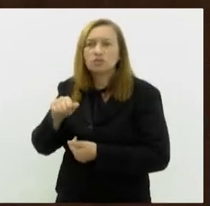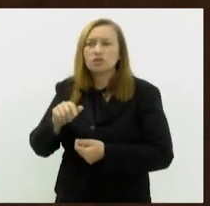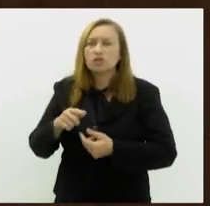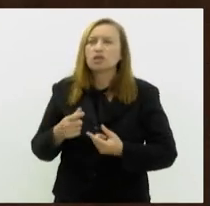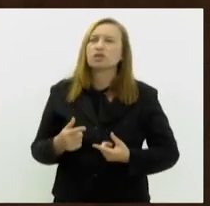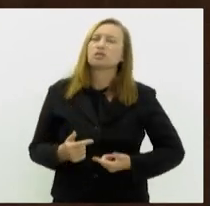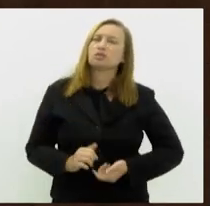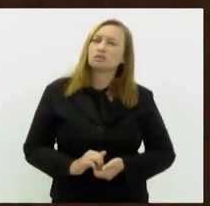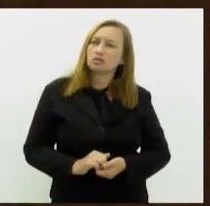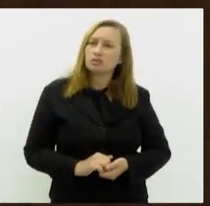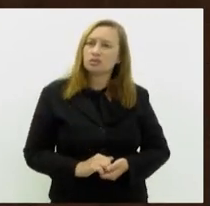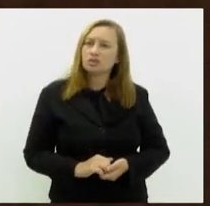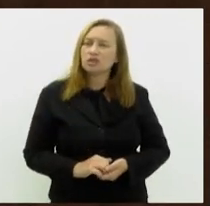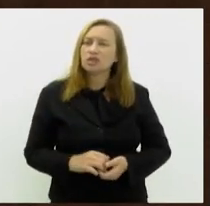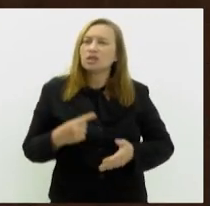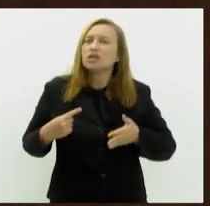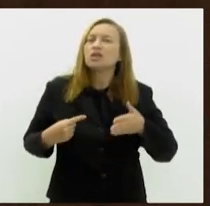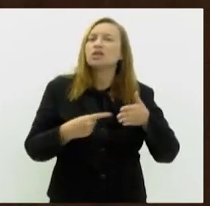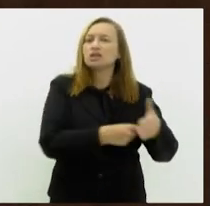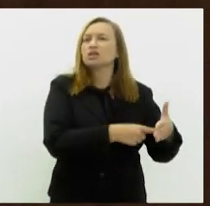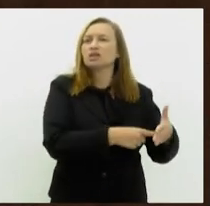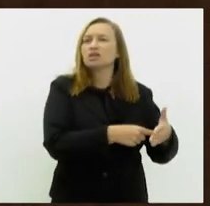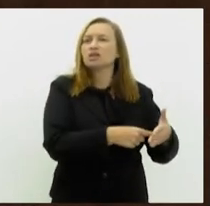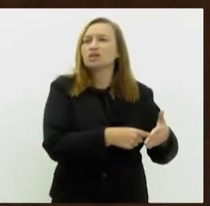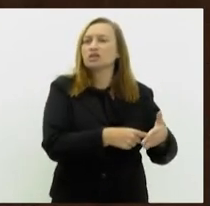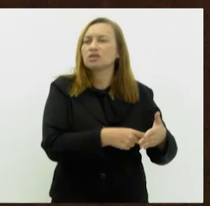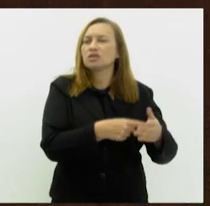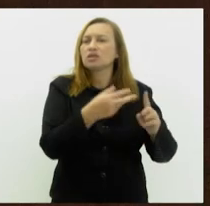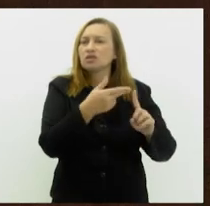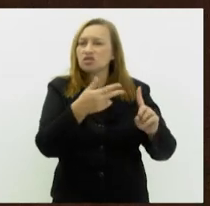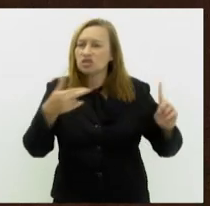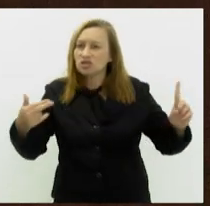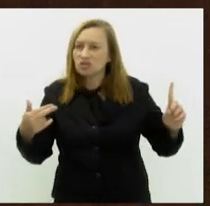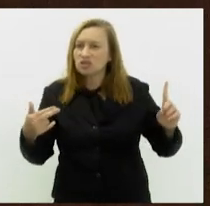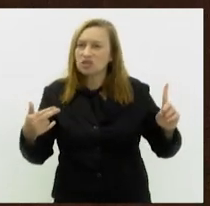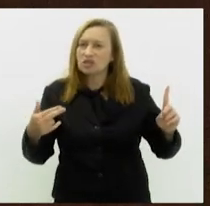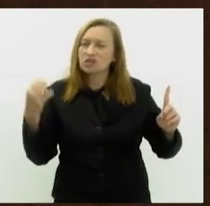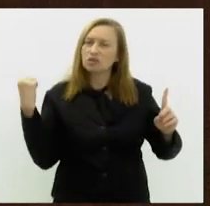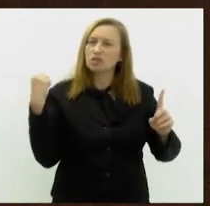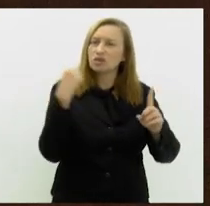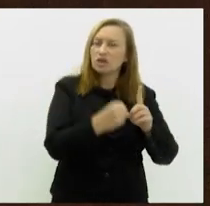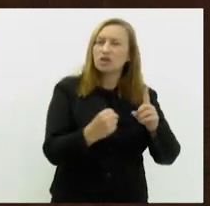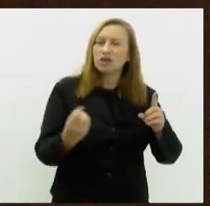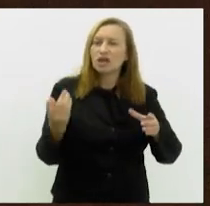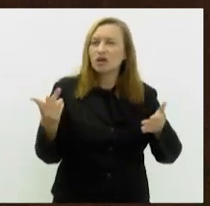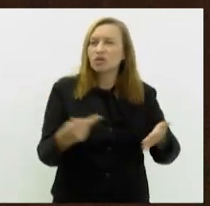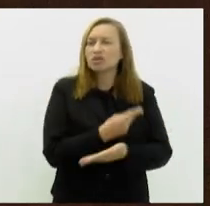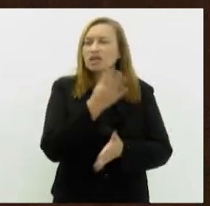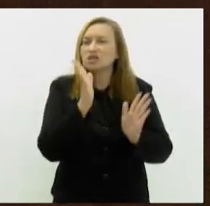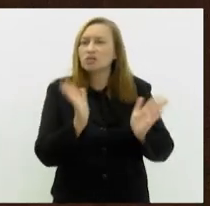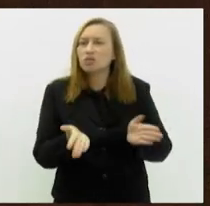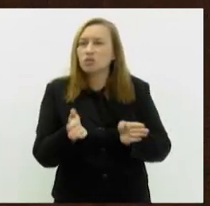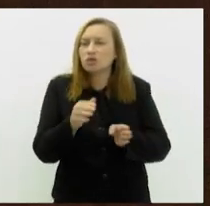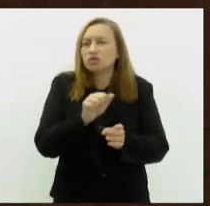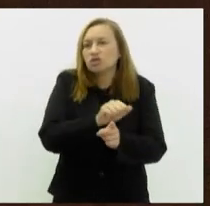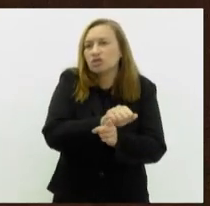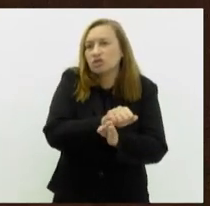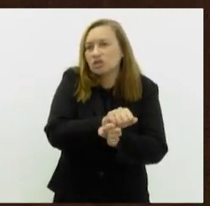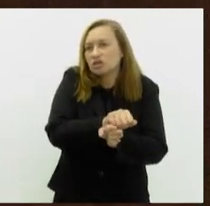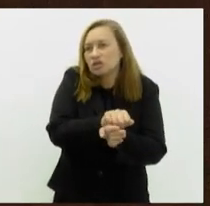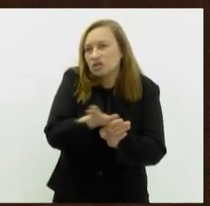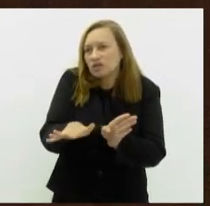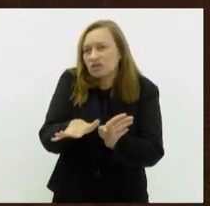levantando e denunciando o genocídio que acontece hoje dentro da faixa de Gaza. E fica ainda mais